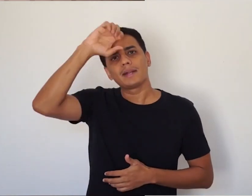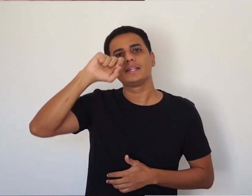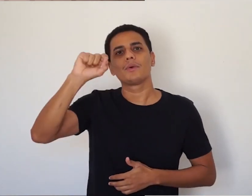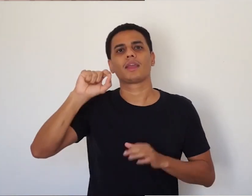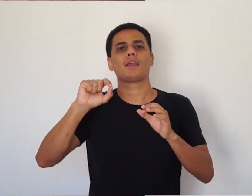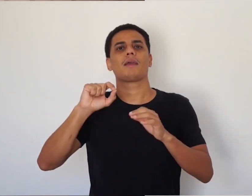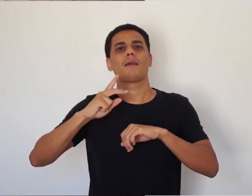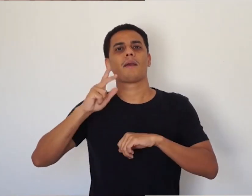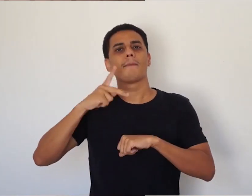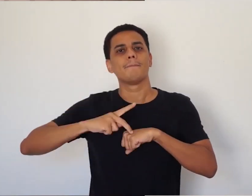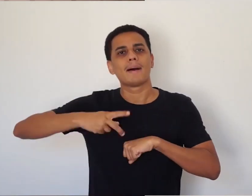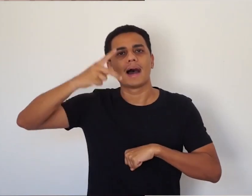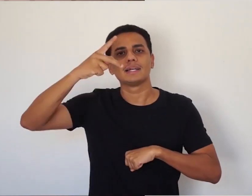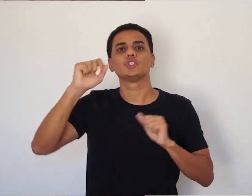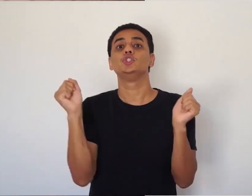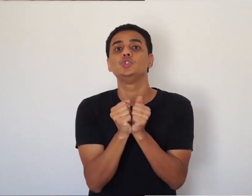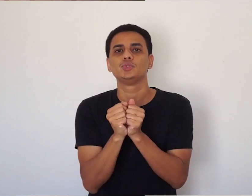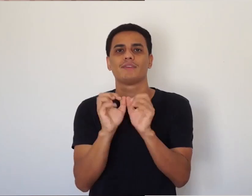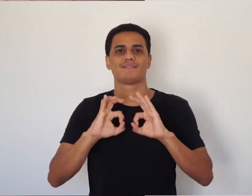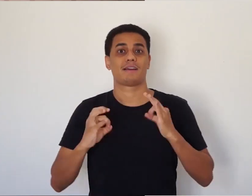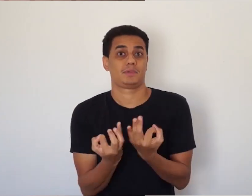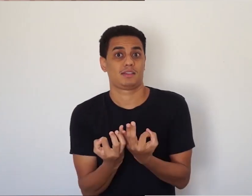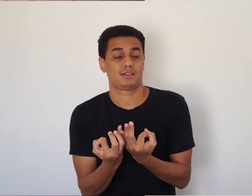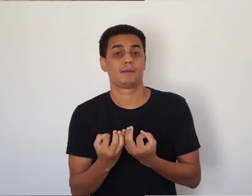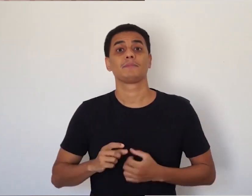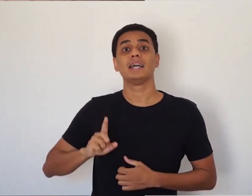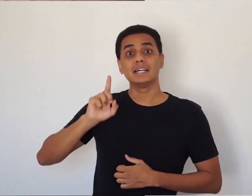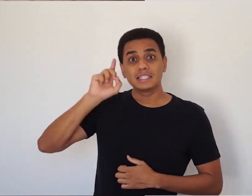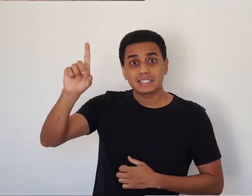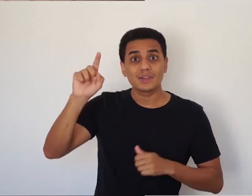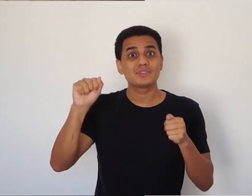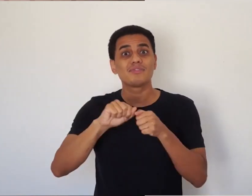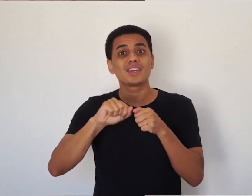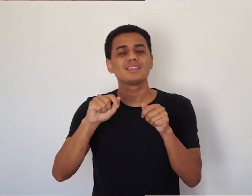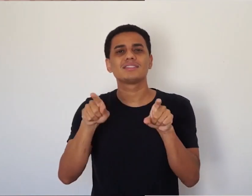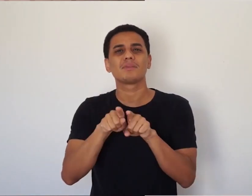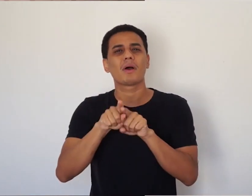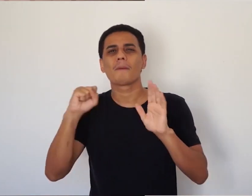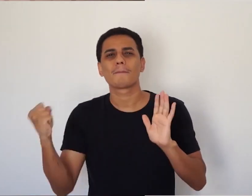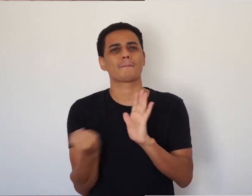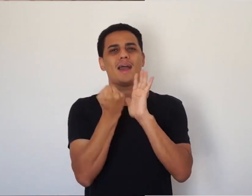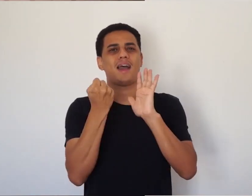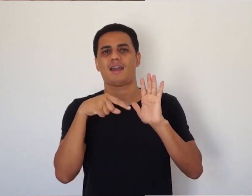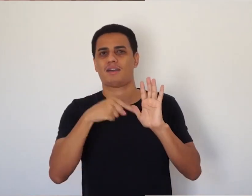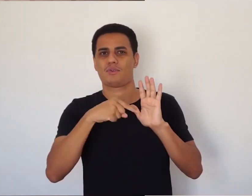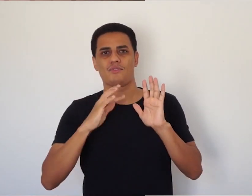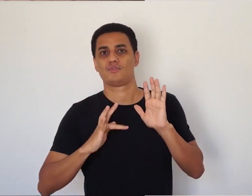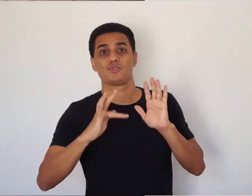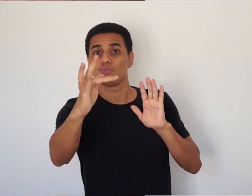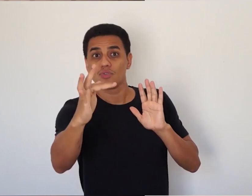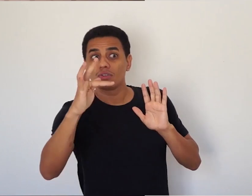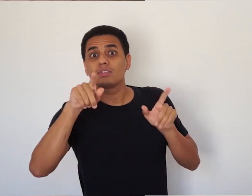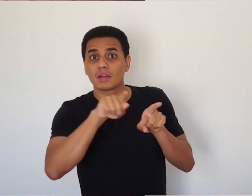uma Páscoa em família. Era um evento que Deus estava fazendo e que ele marcaria para a